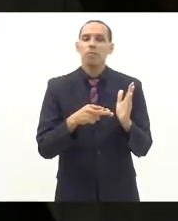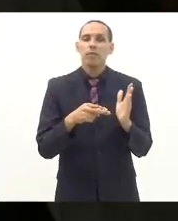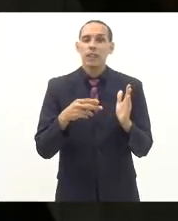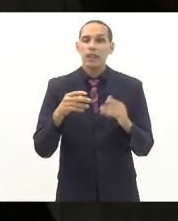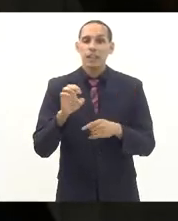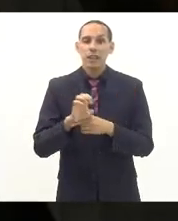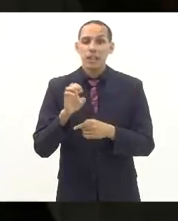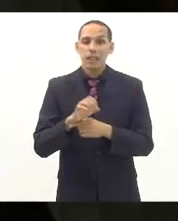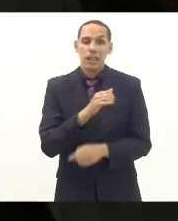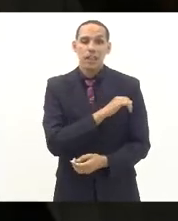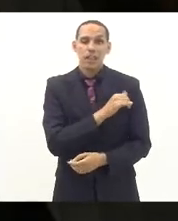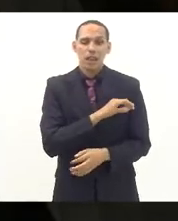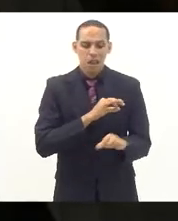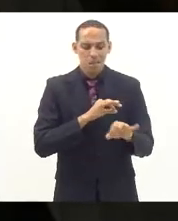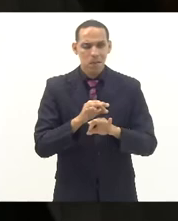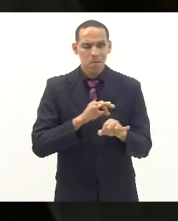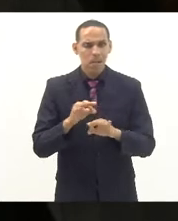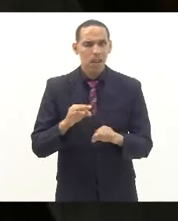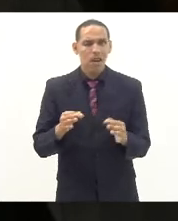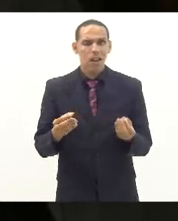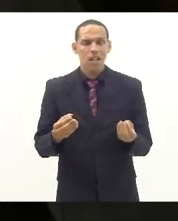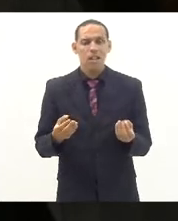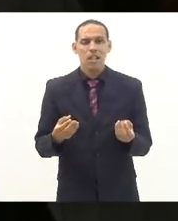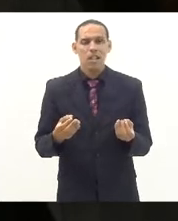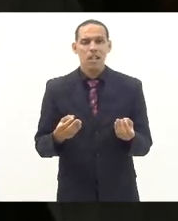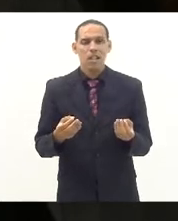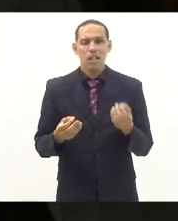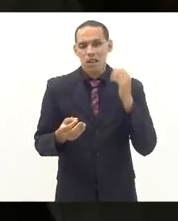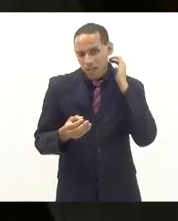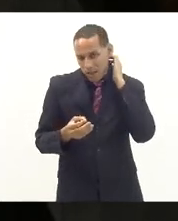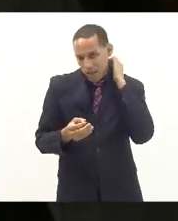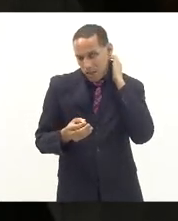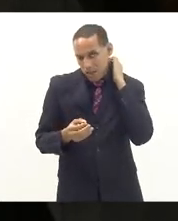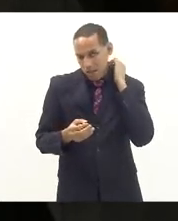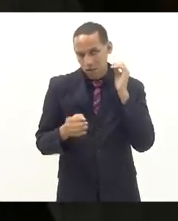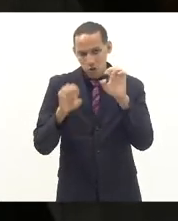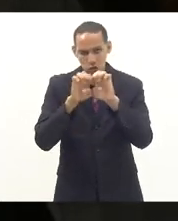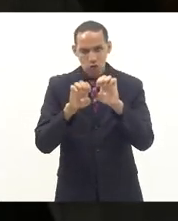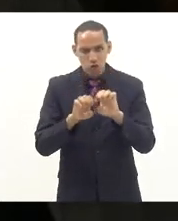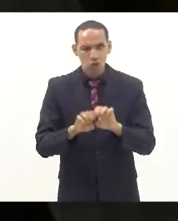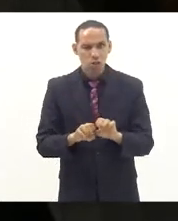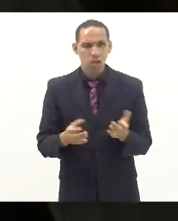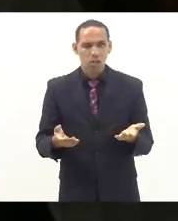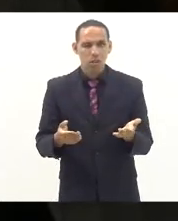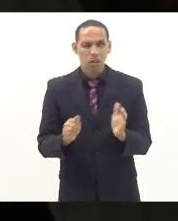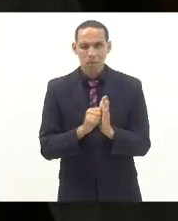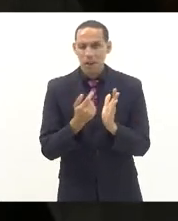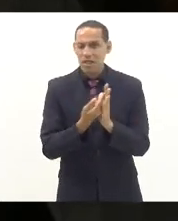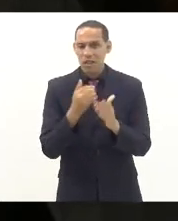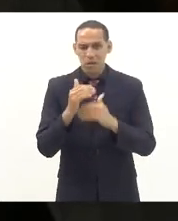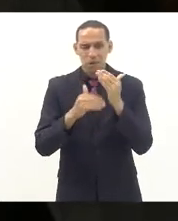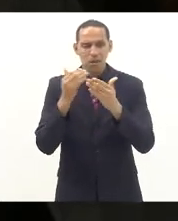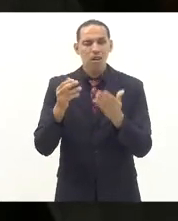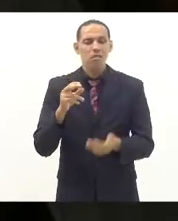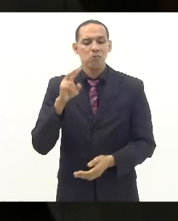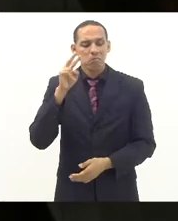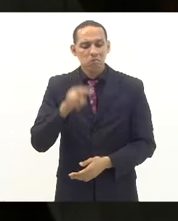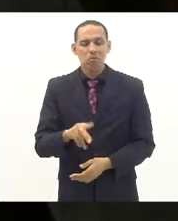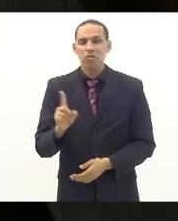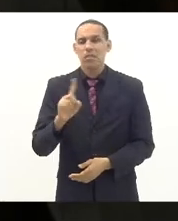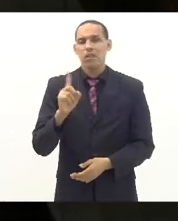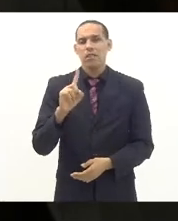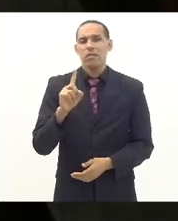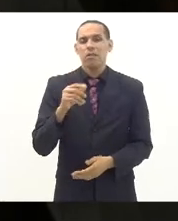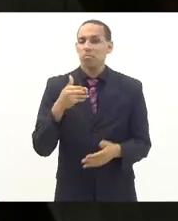do Rio de Janeiro se preparar para planejar e estruturalmente uma agenda desenvolvimento mesmo